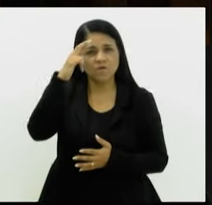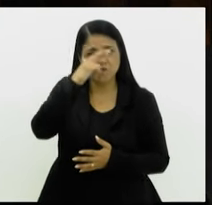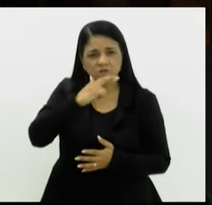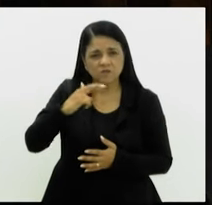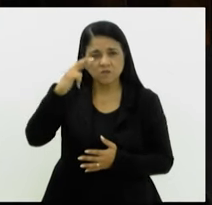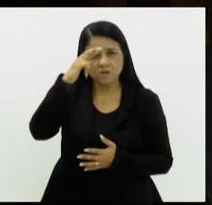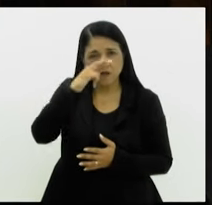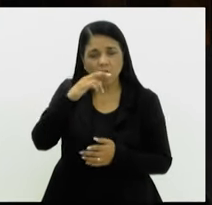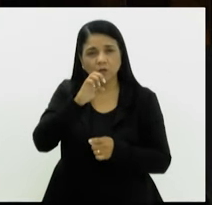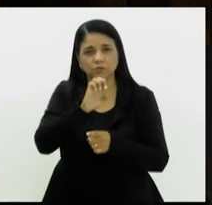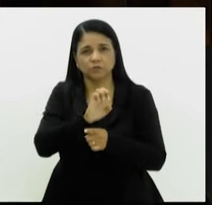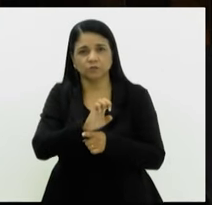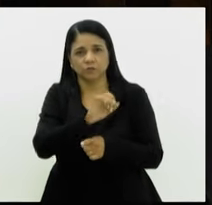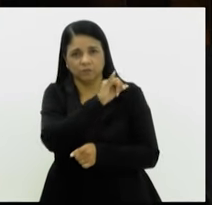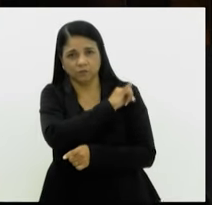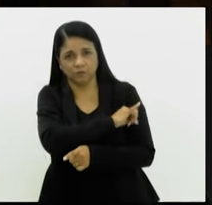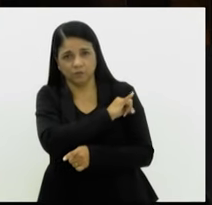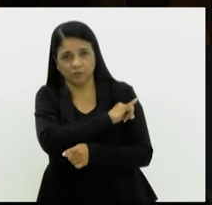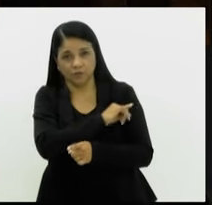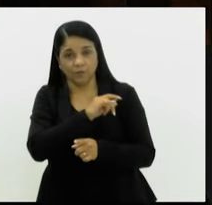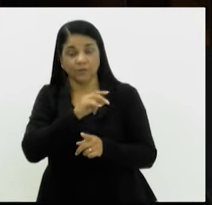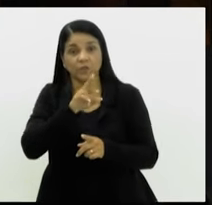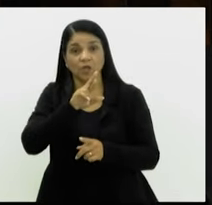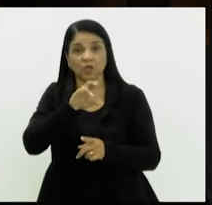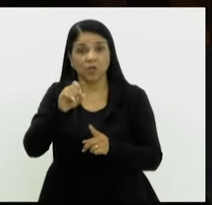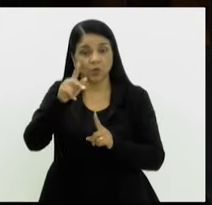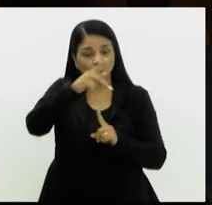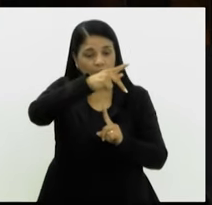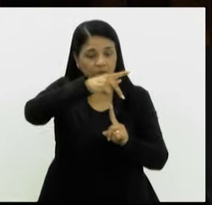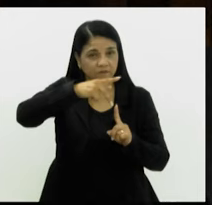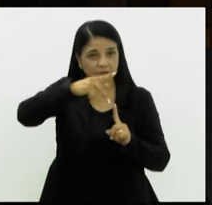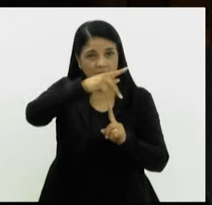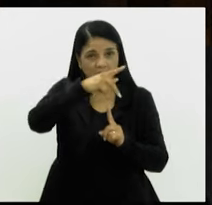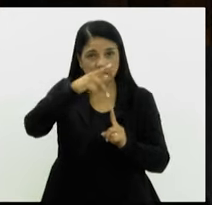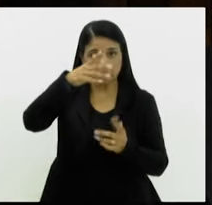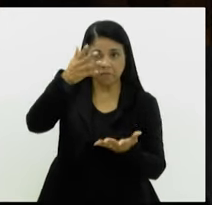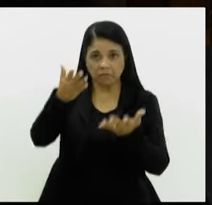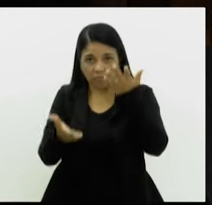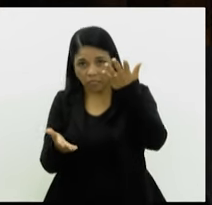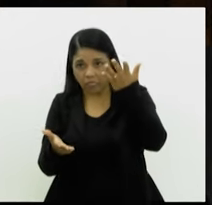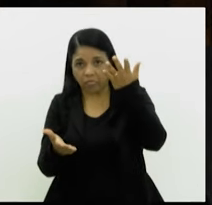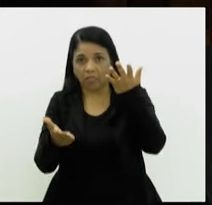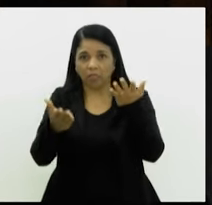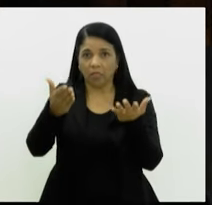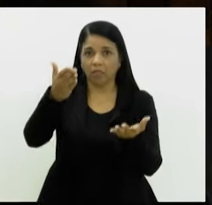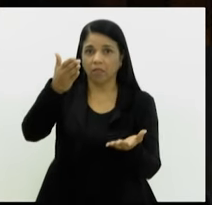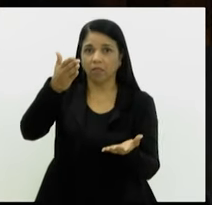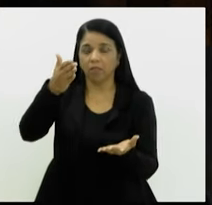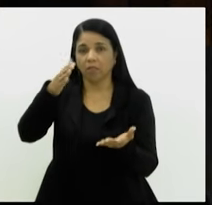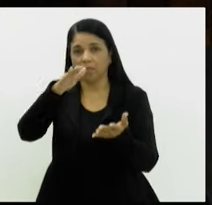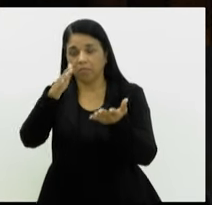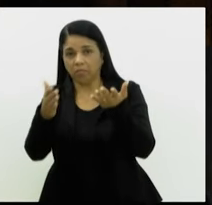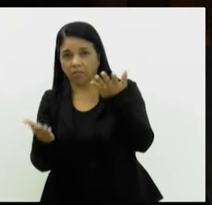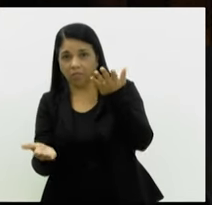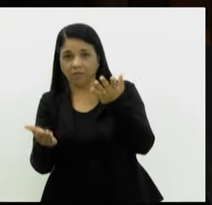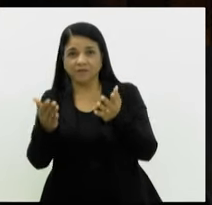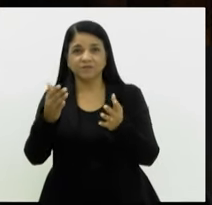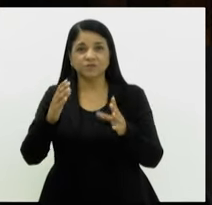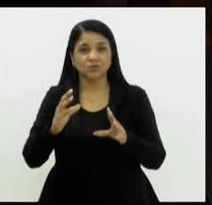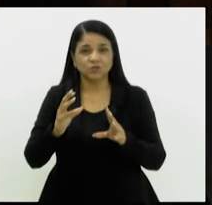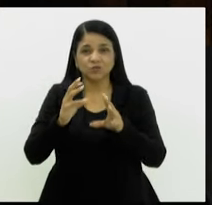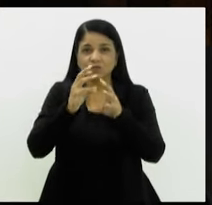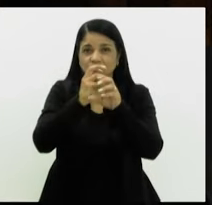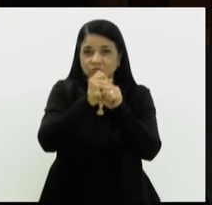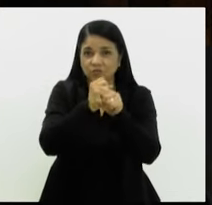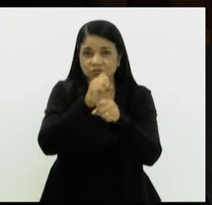Janeiro. Porque quando o Rio Previdência entra em desequilíbrio, as contas públicas do Estado como um todo entram em